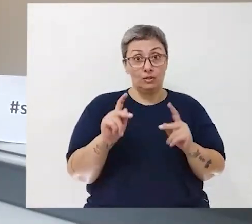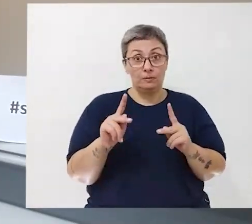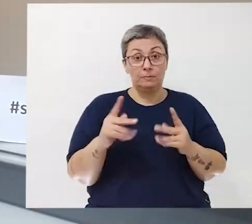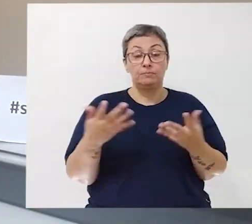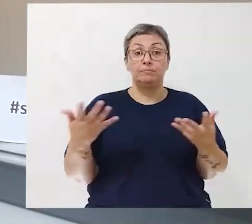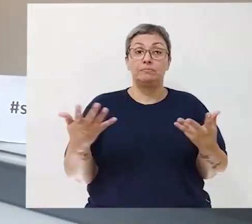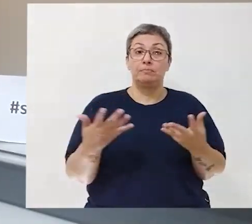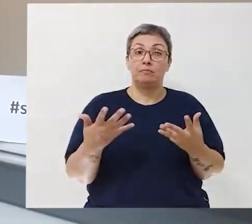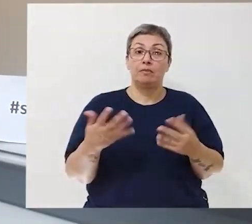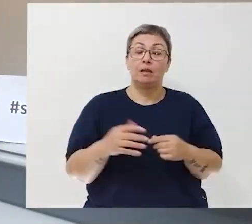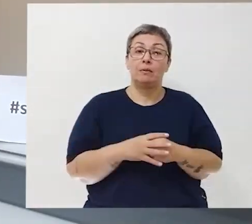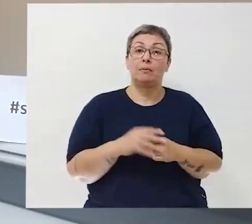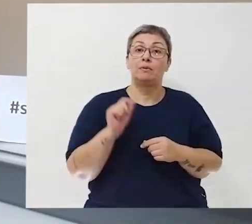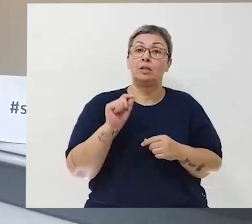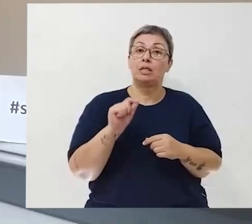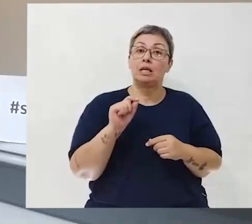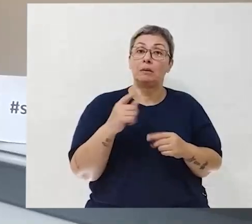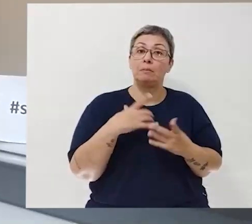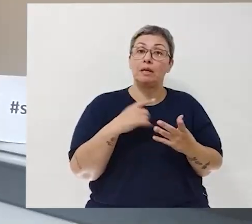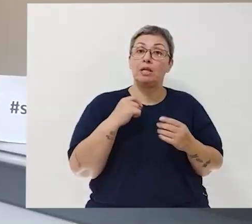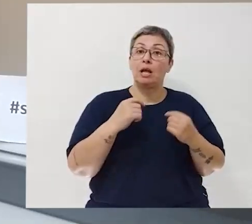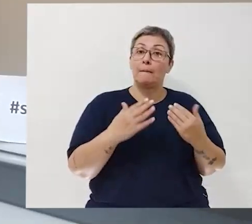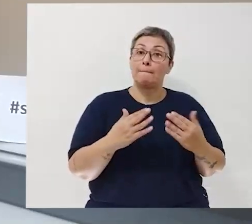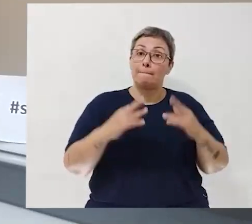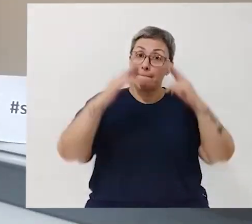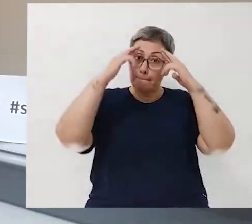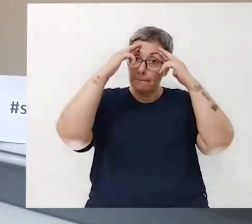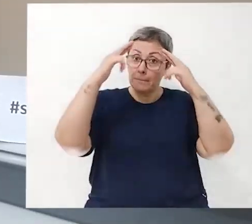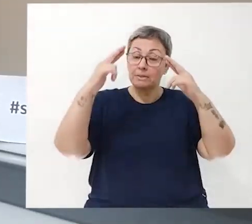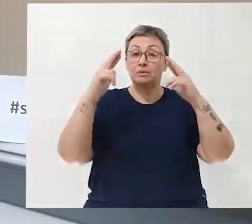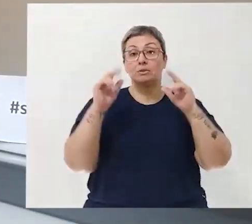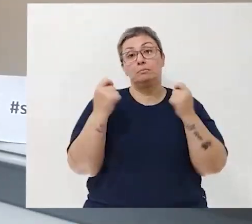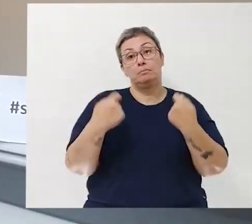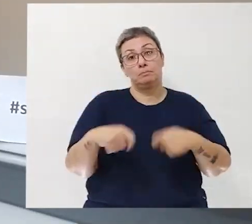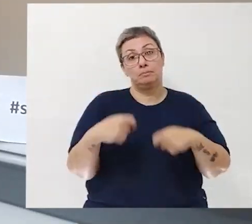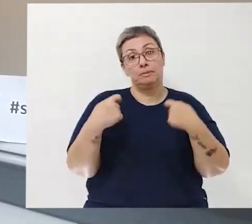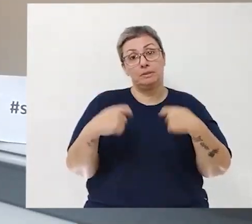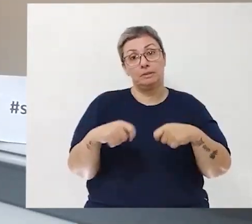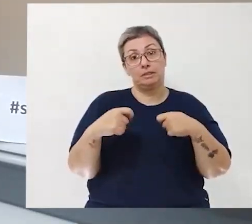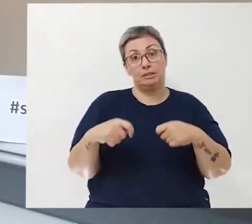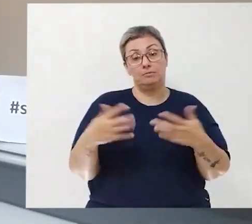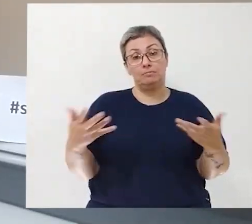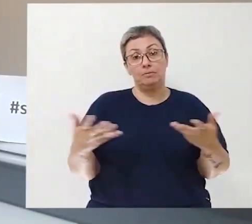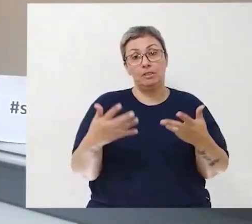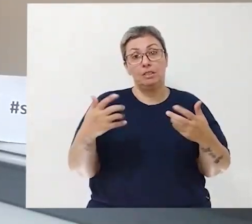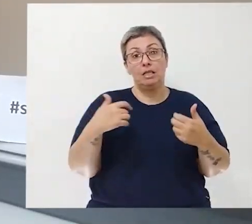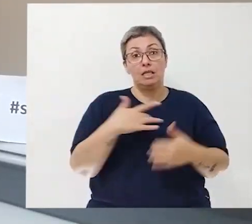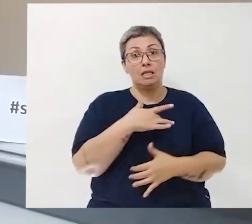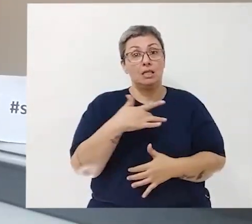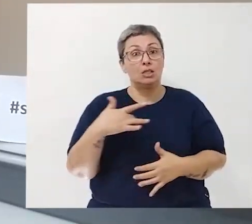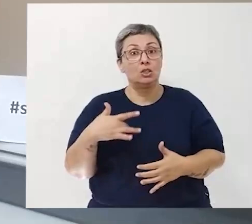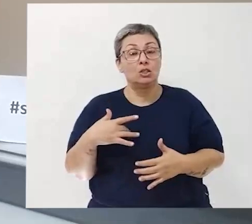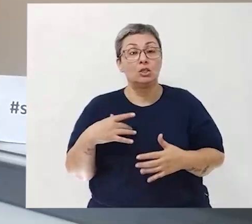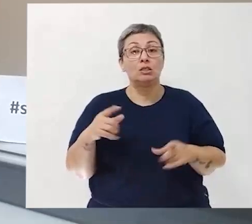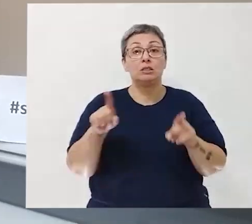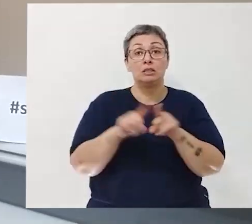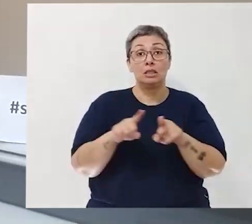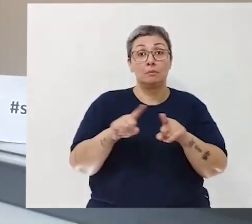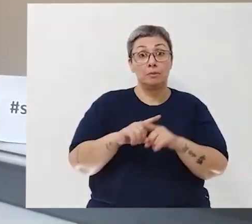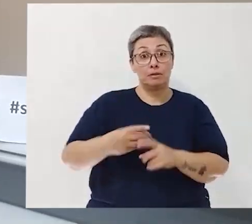ok? É o respeito, né, que se faz necessário pela saúde e